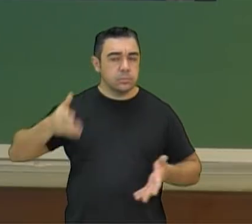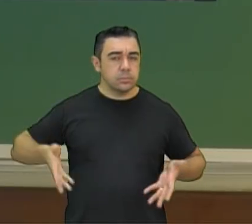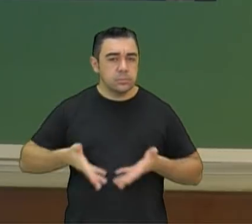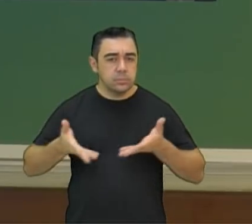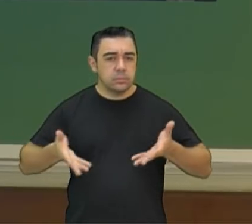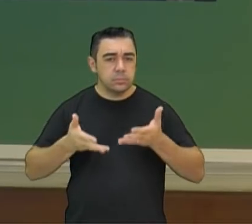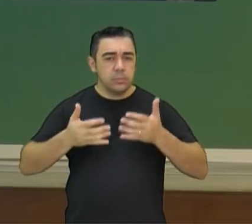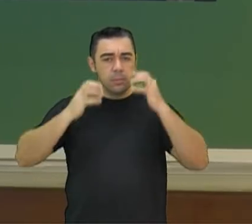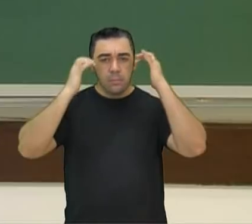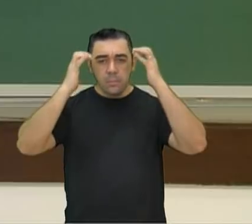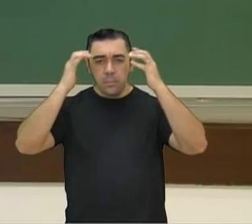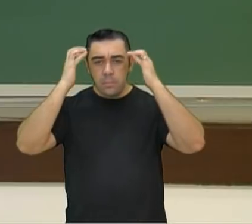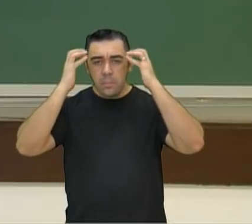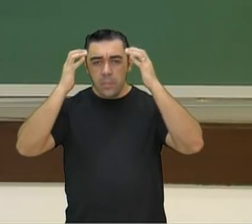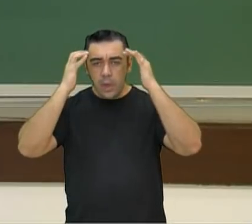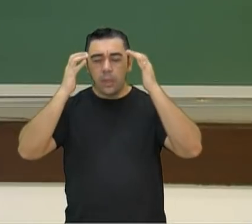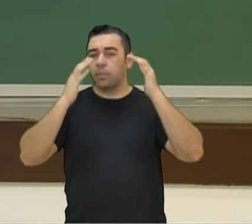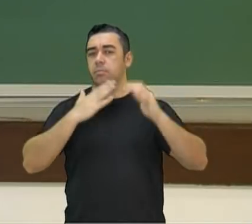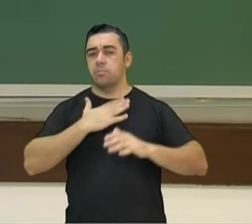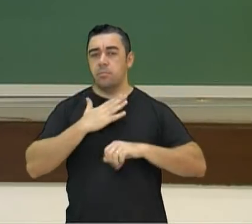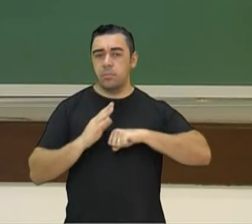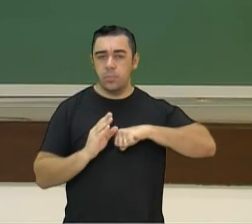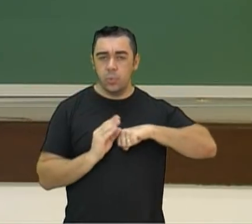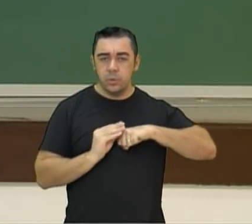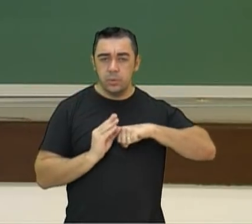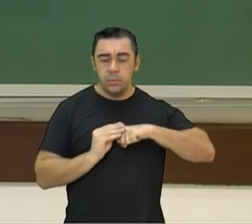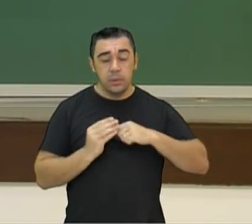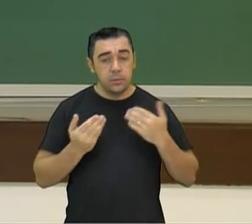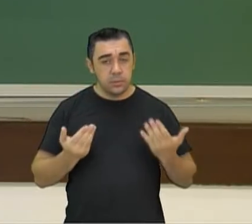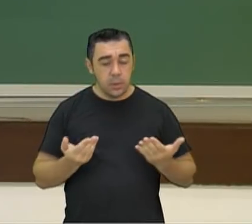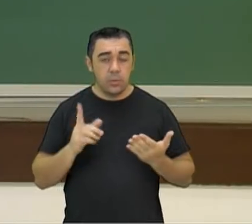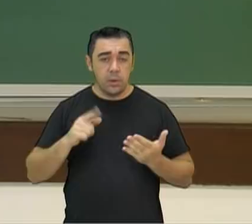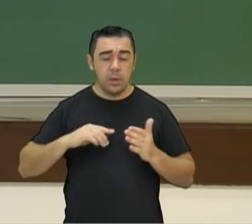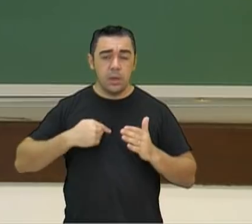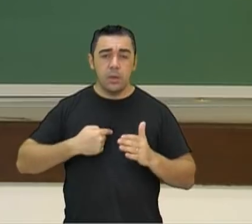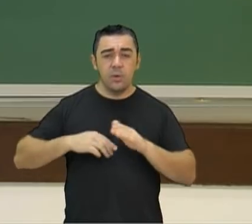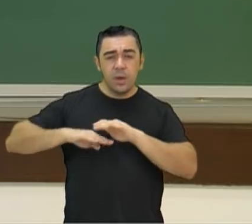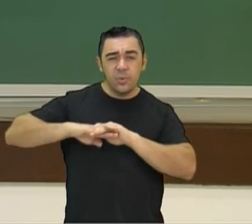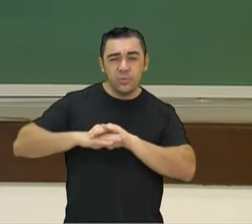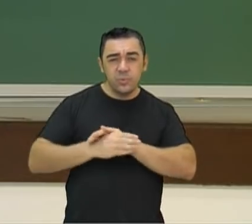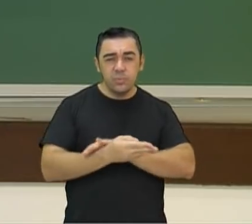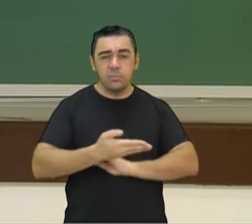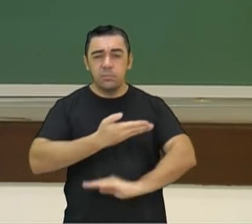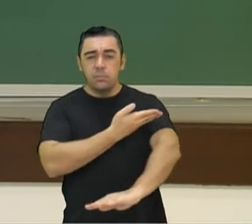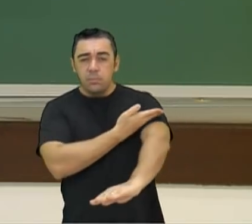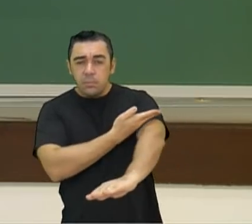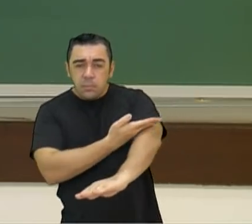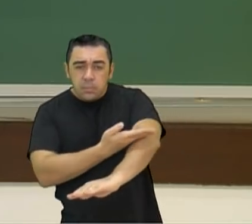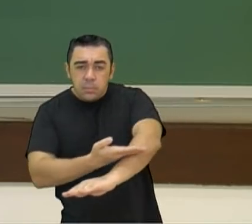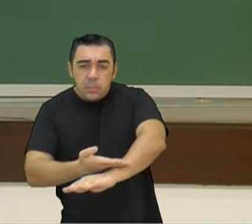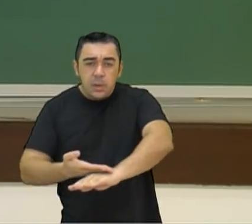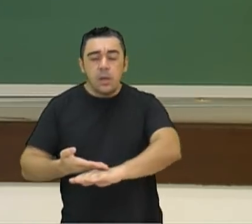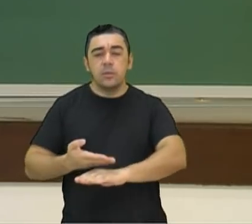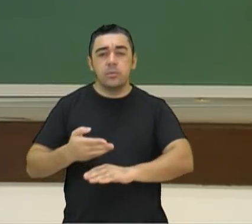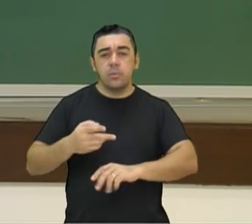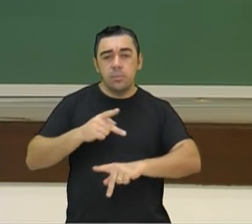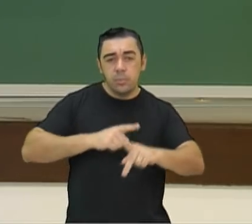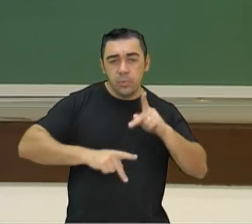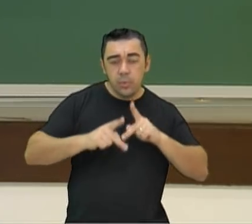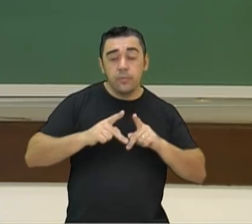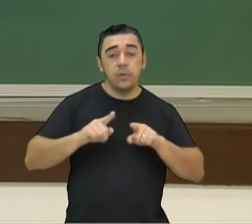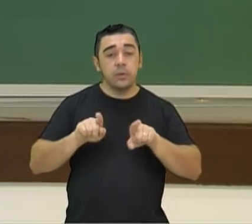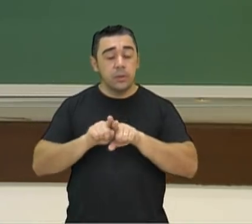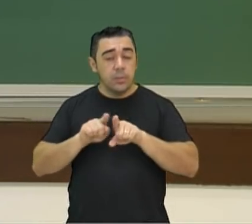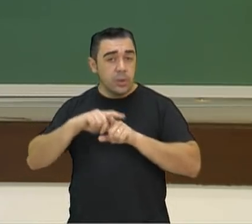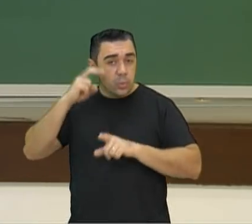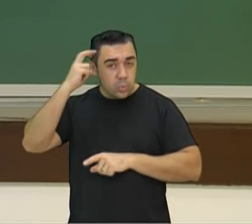conhecimentos, né? Então, a cultura, ela faz parte ali dos costumes, dos hábitos de um povo, né? E a cultura é passada de